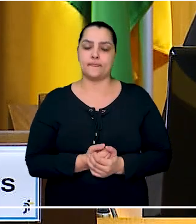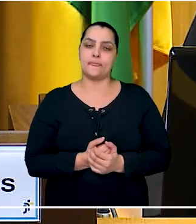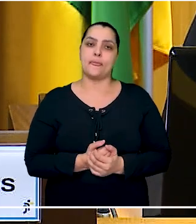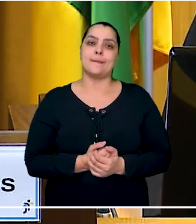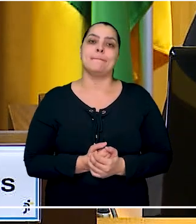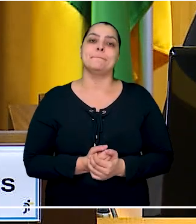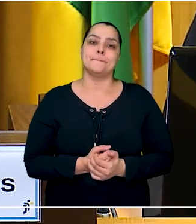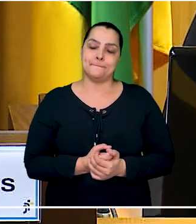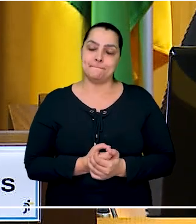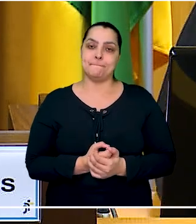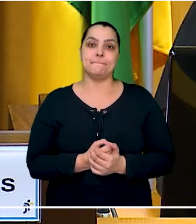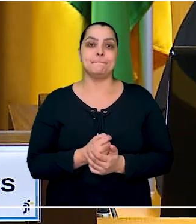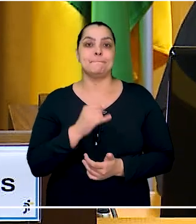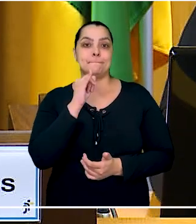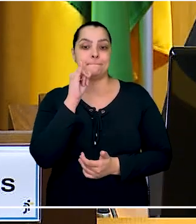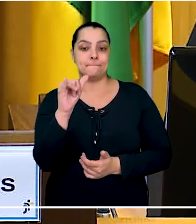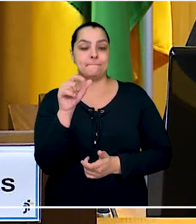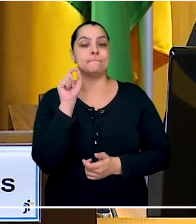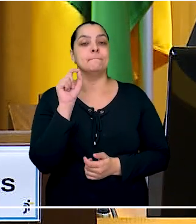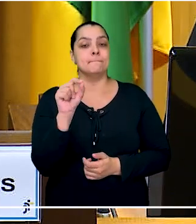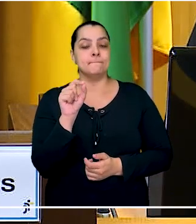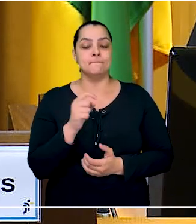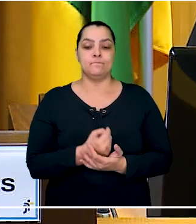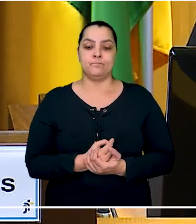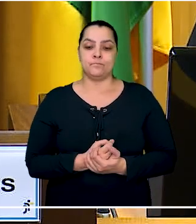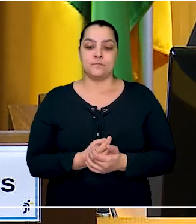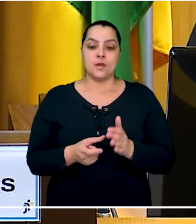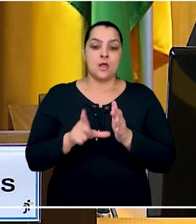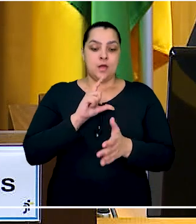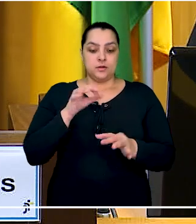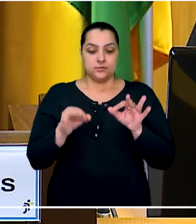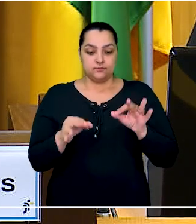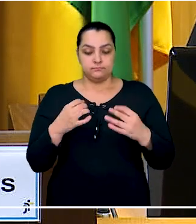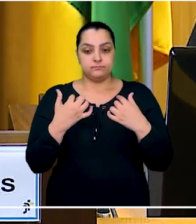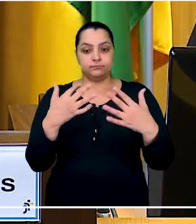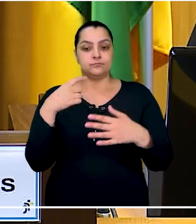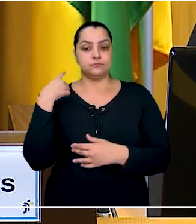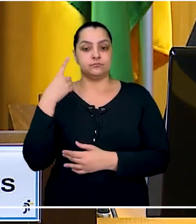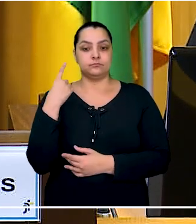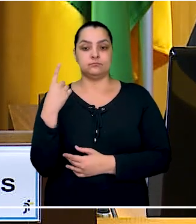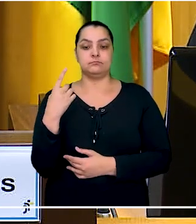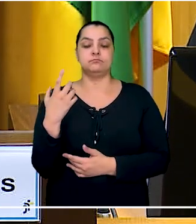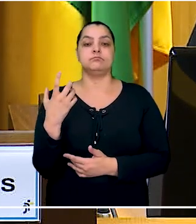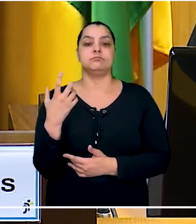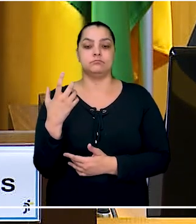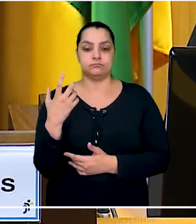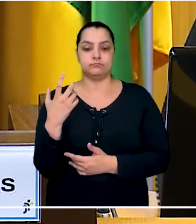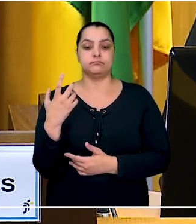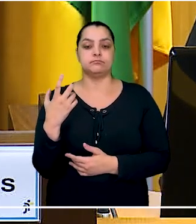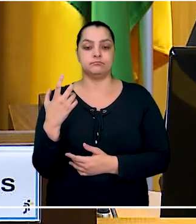antes foram informadas de que, minutos antes da audiência, que a advogada